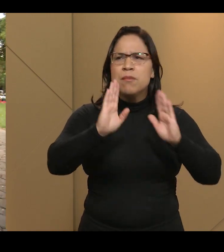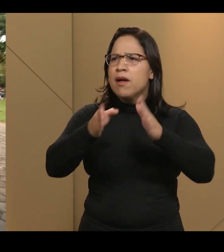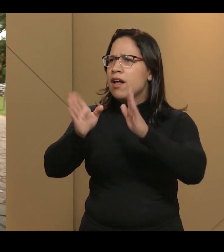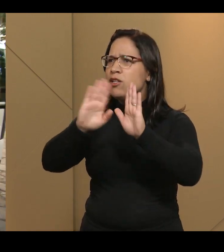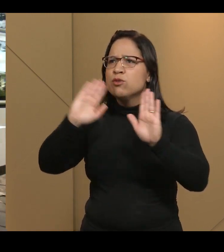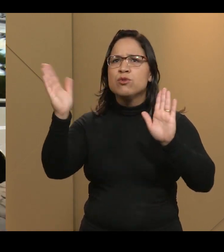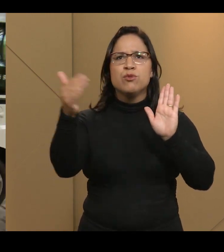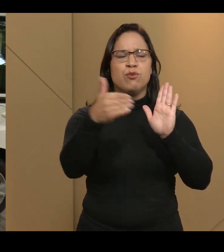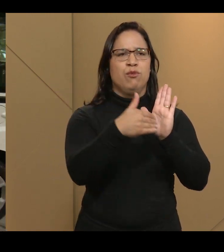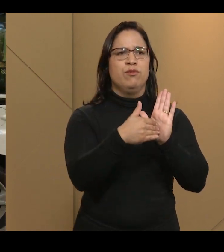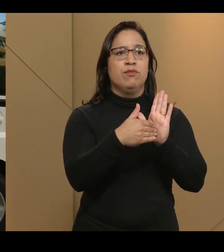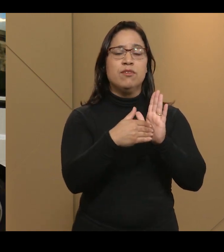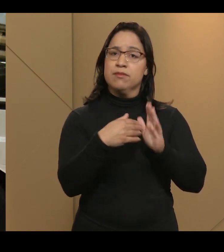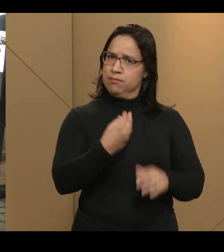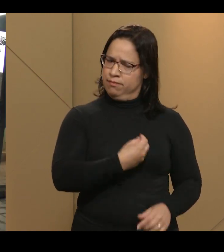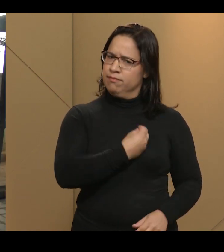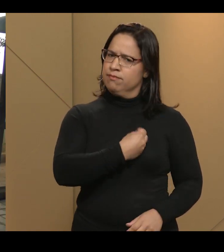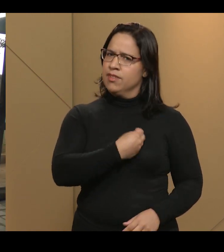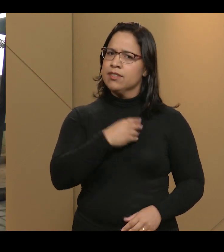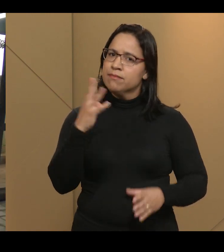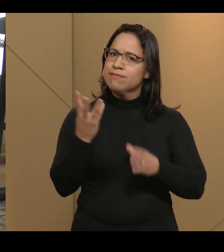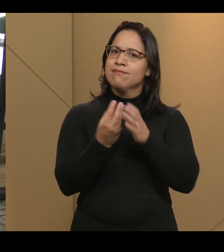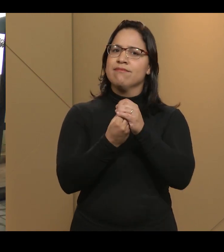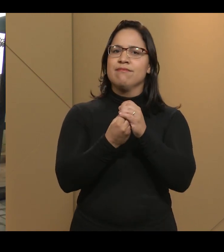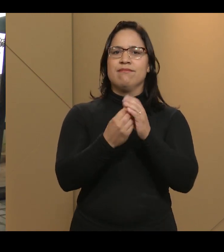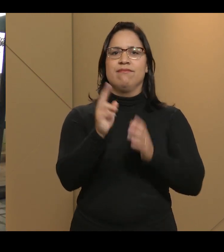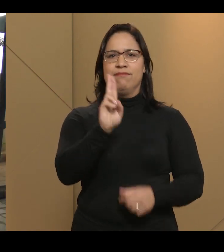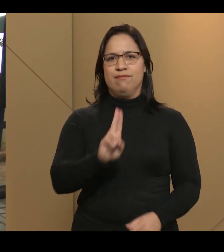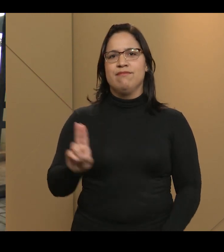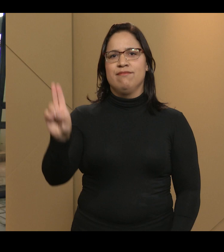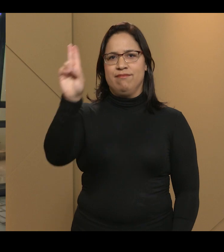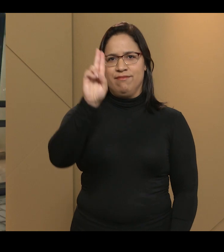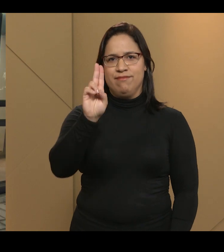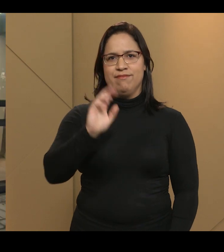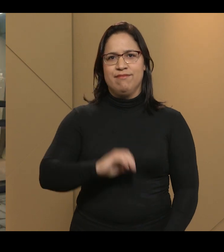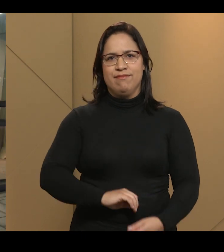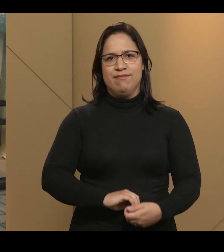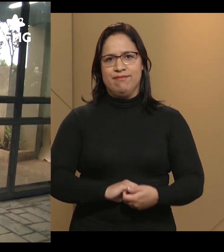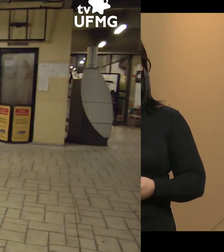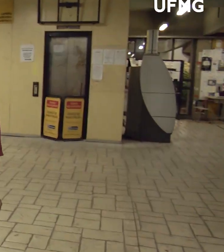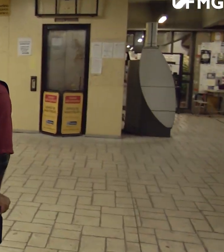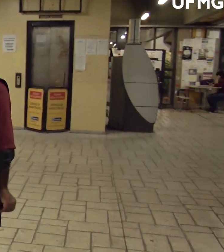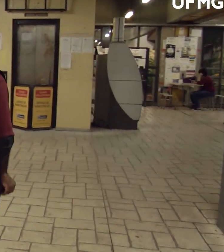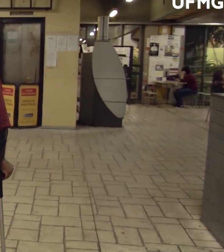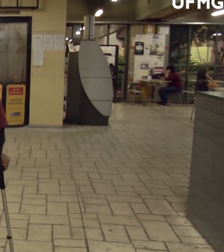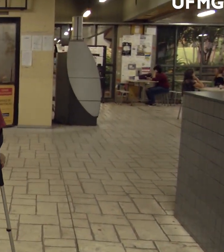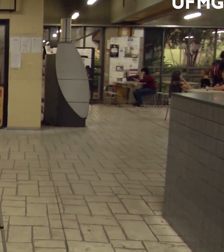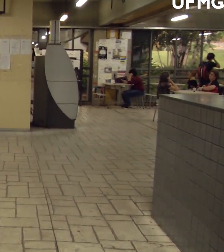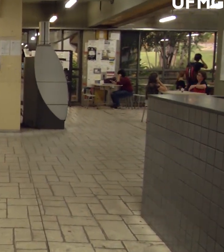para o aluno conhecer, para visitar, para participar, para integrar dentro da própria universidade.